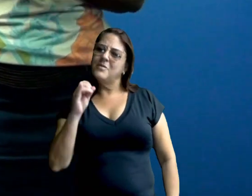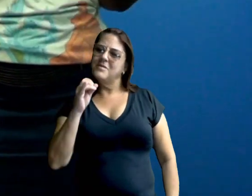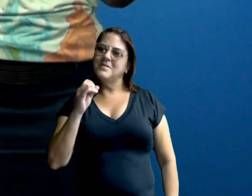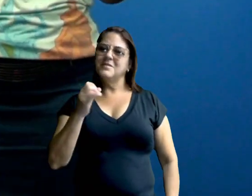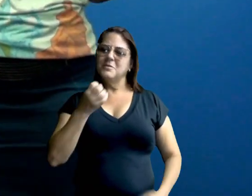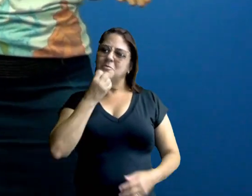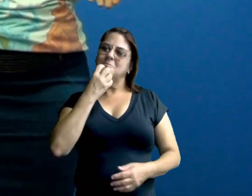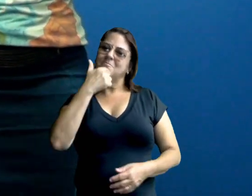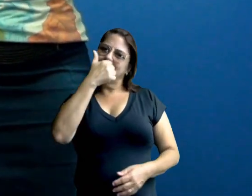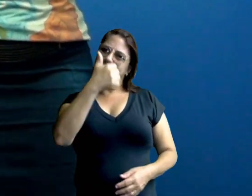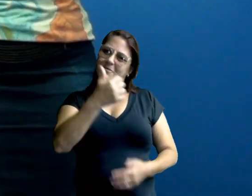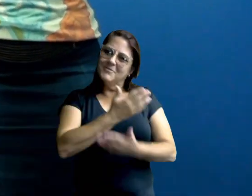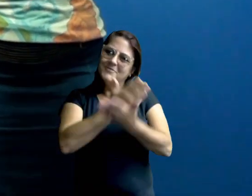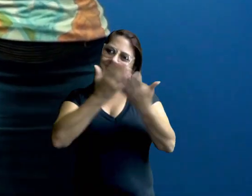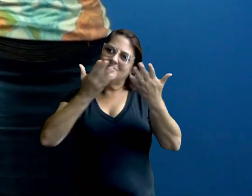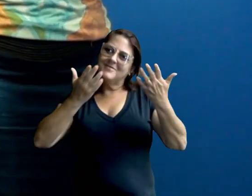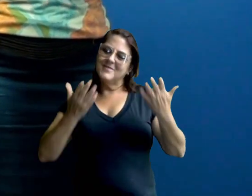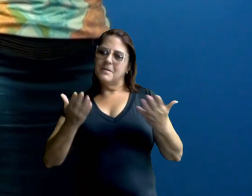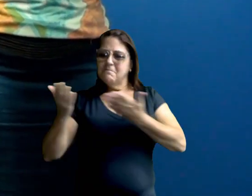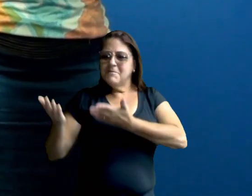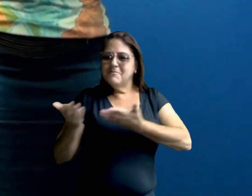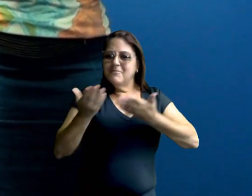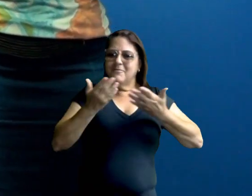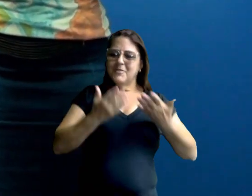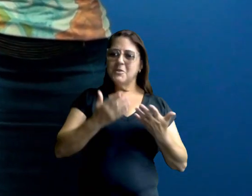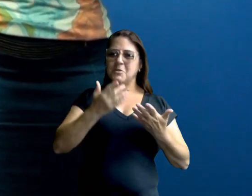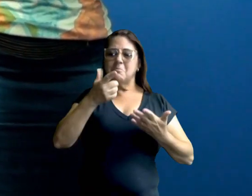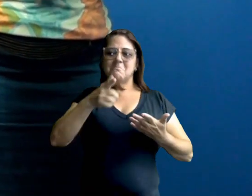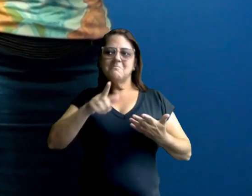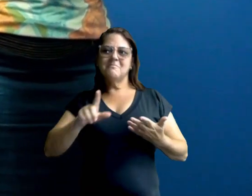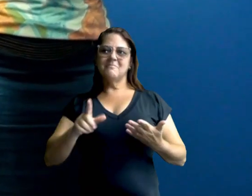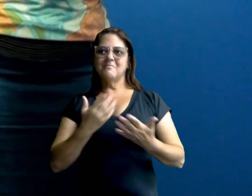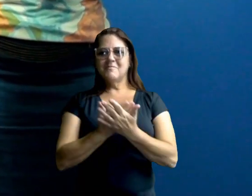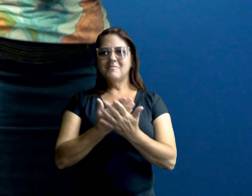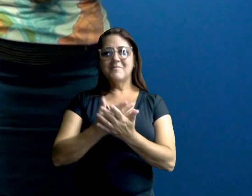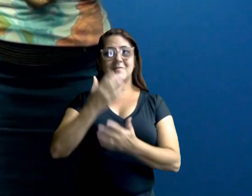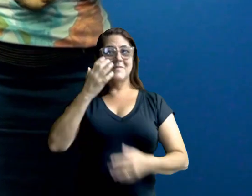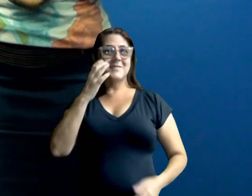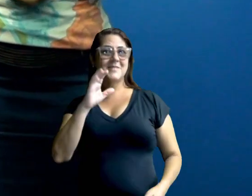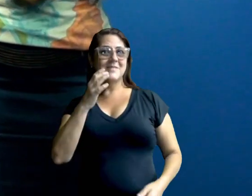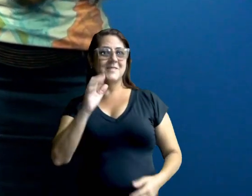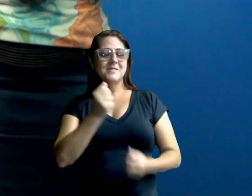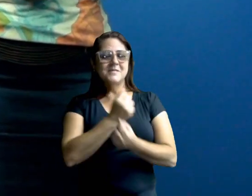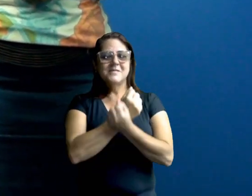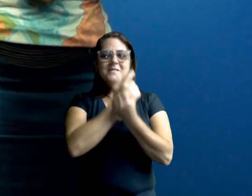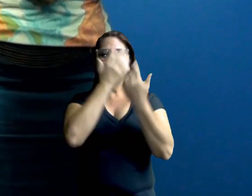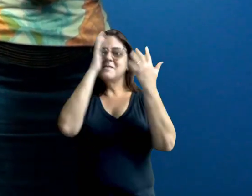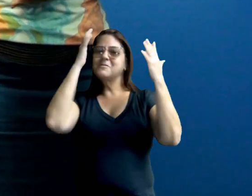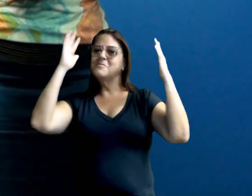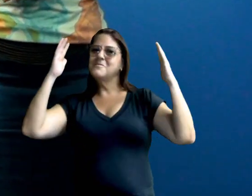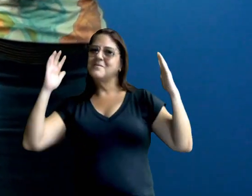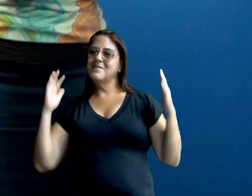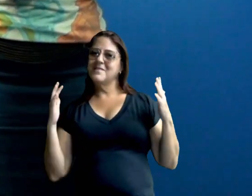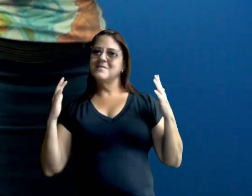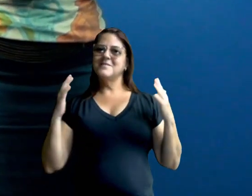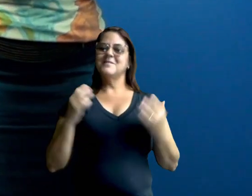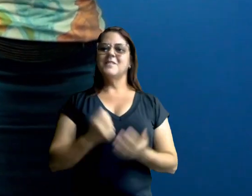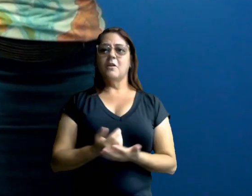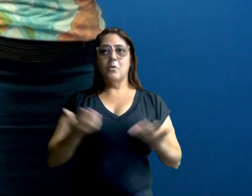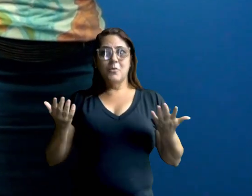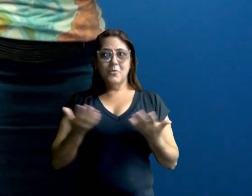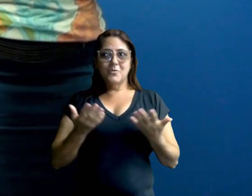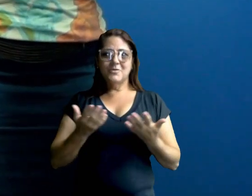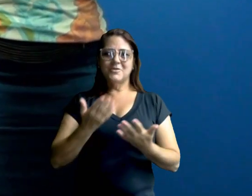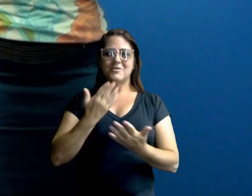meus amores, tudo bem com vocês? Bem-vindos a mais uma aula de Ciências da Natureza. Hoje